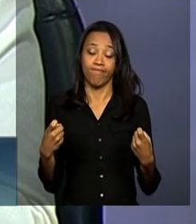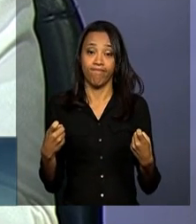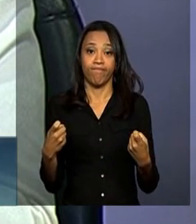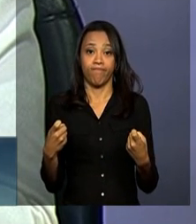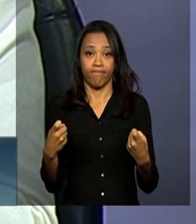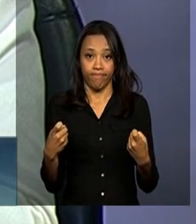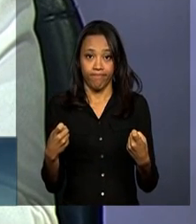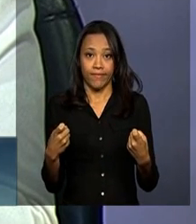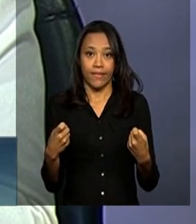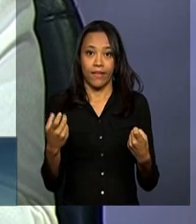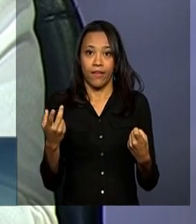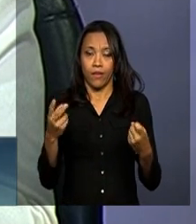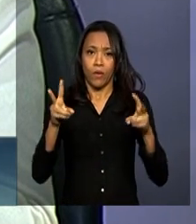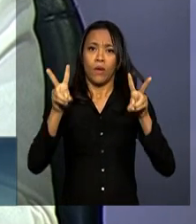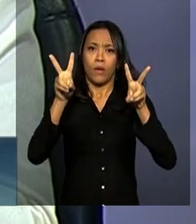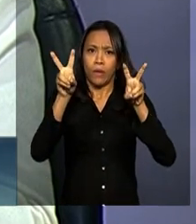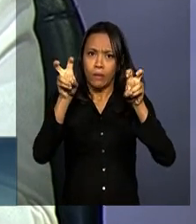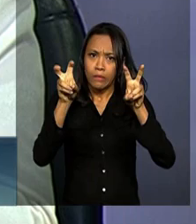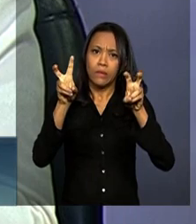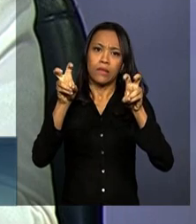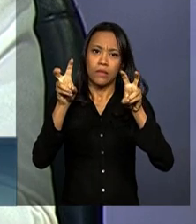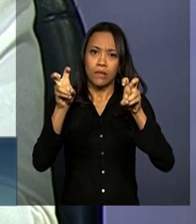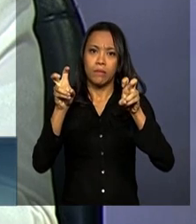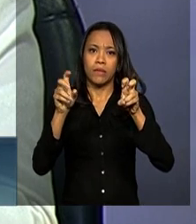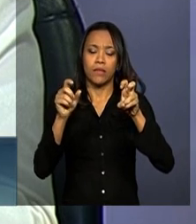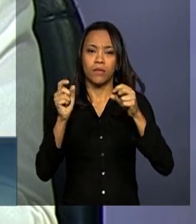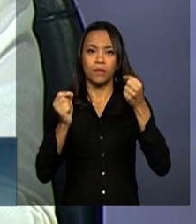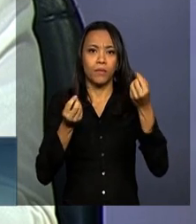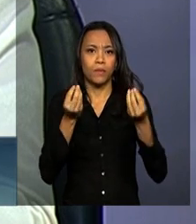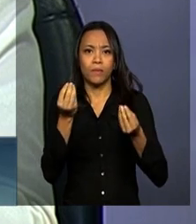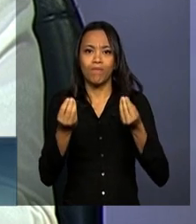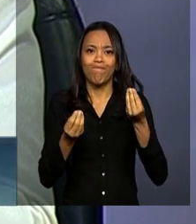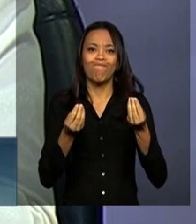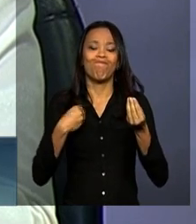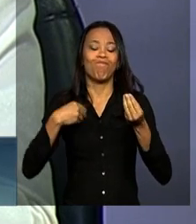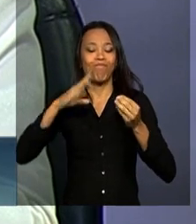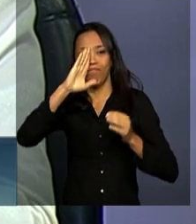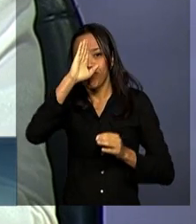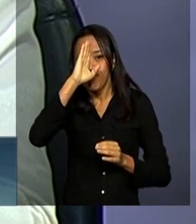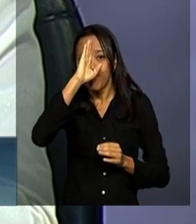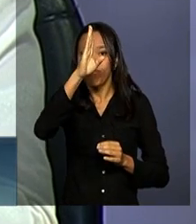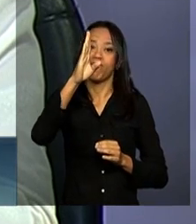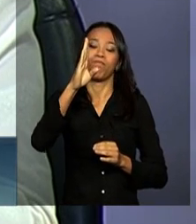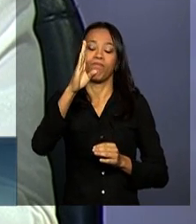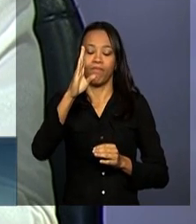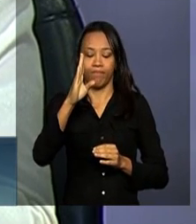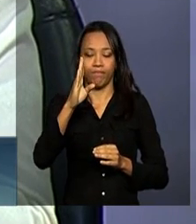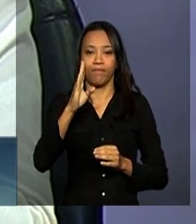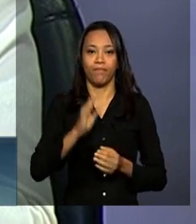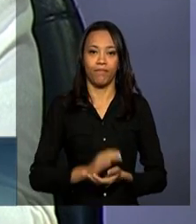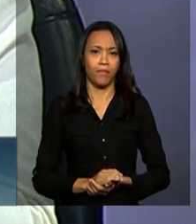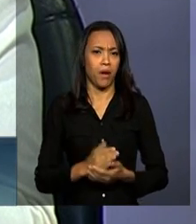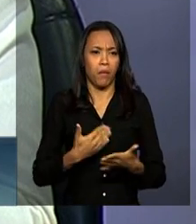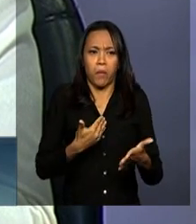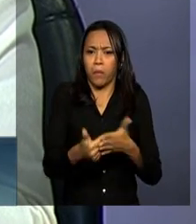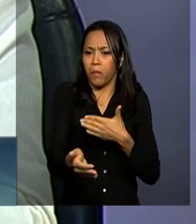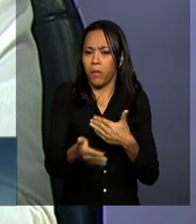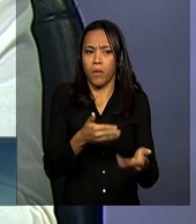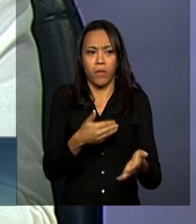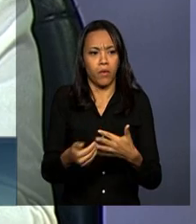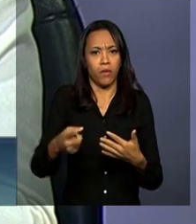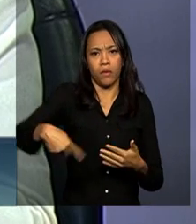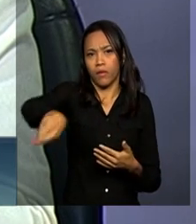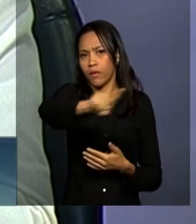ela é um tema absolutamente prioritário para qualquer